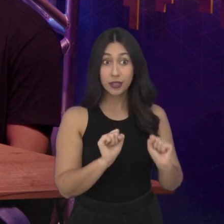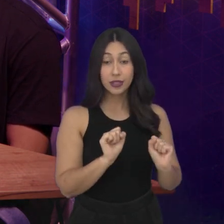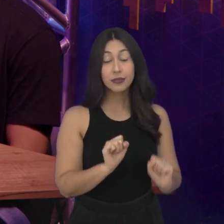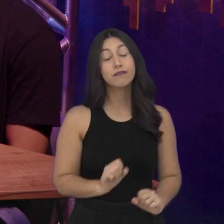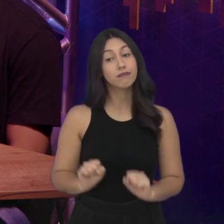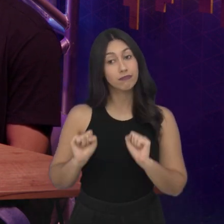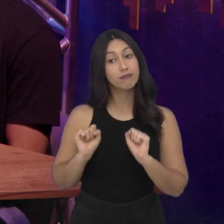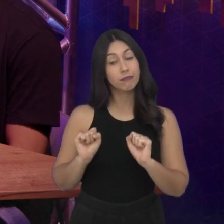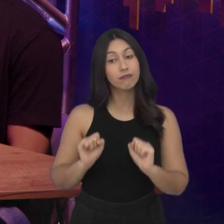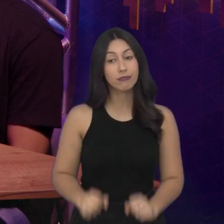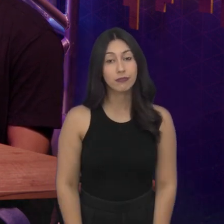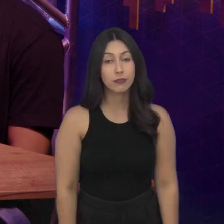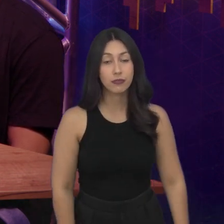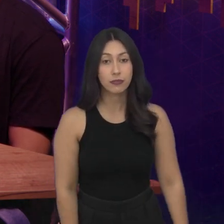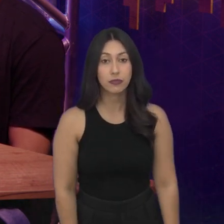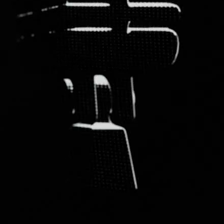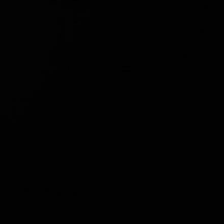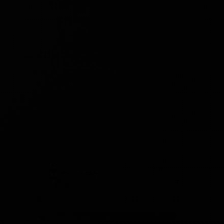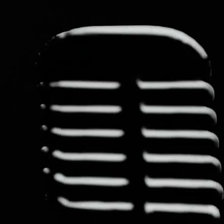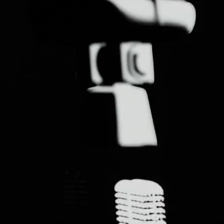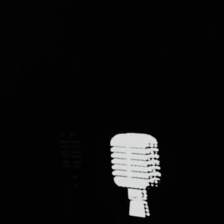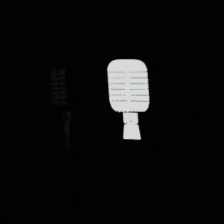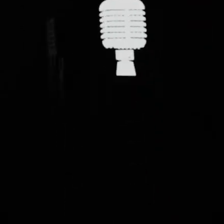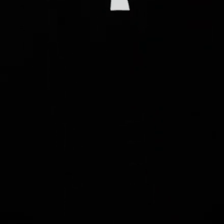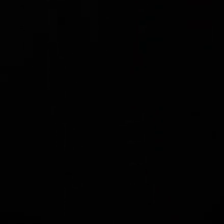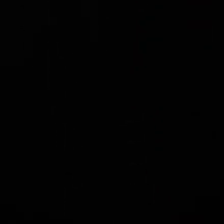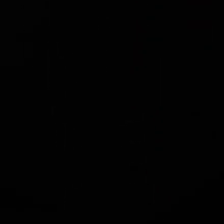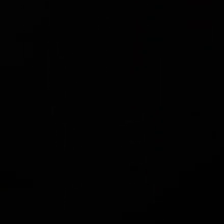ficção de cura, pode ser? Pode ser.